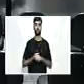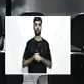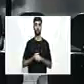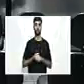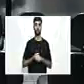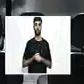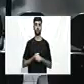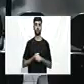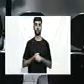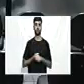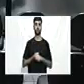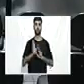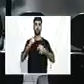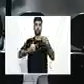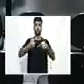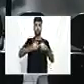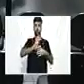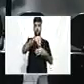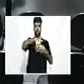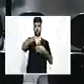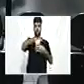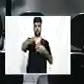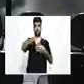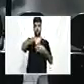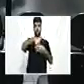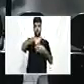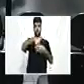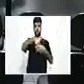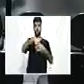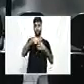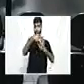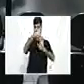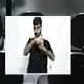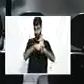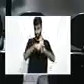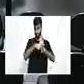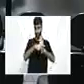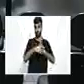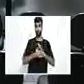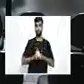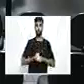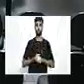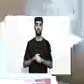aprovad discussão eem votação o seguinte